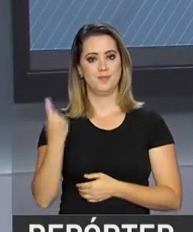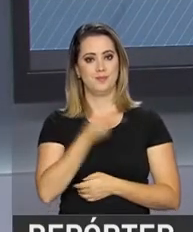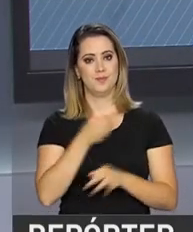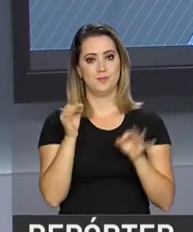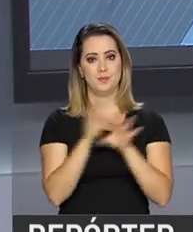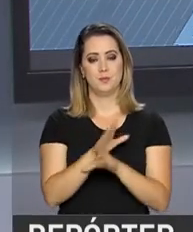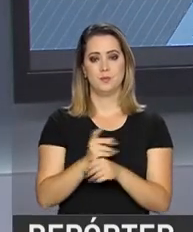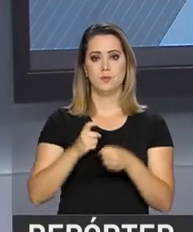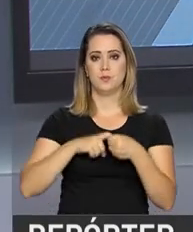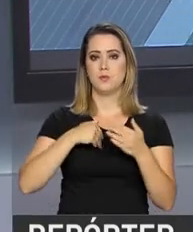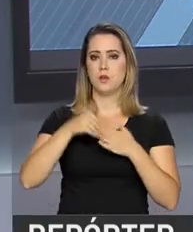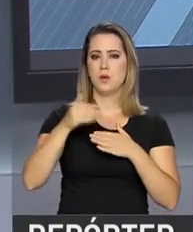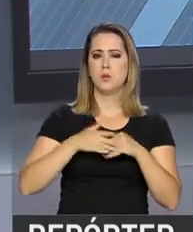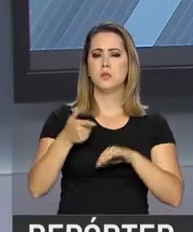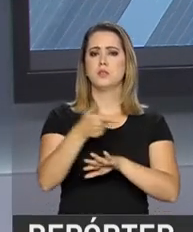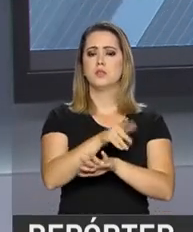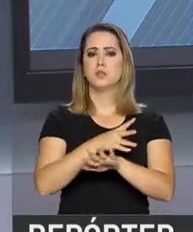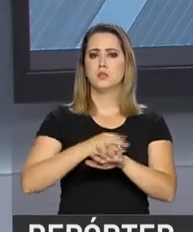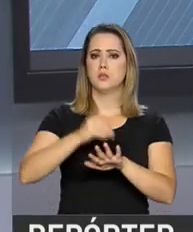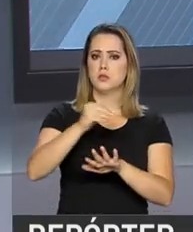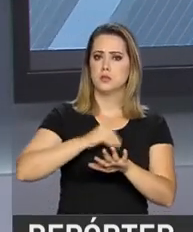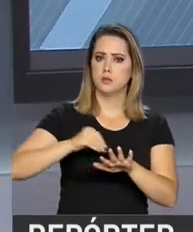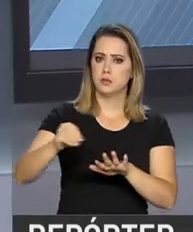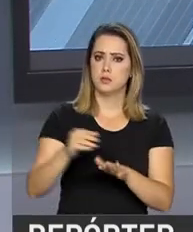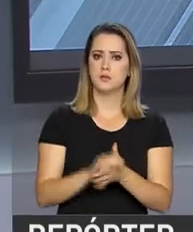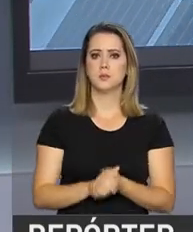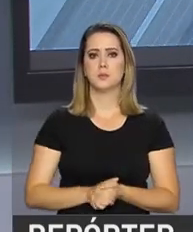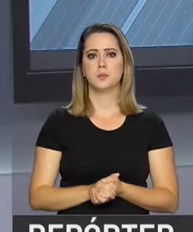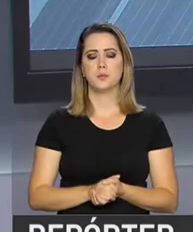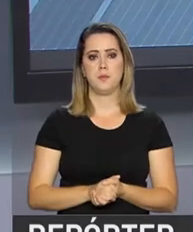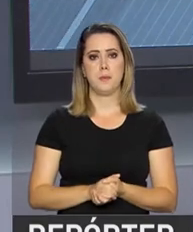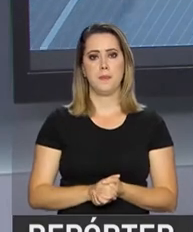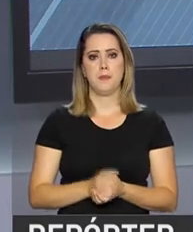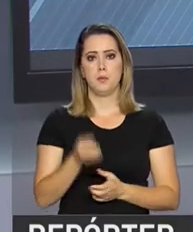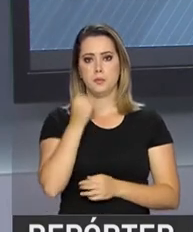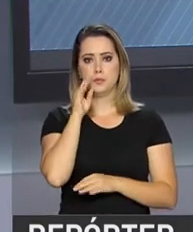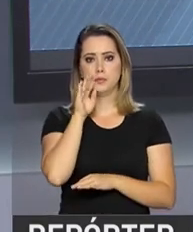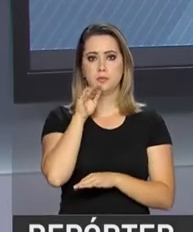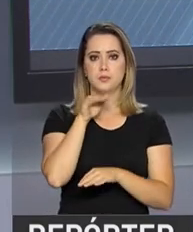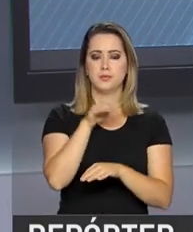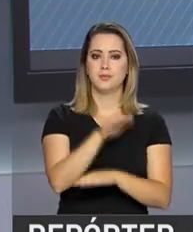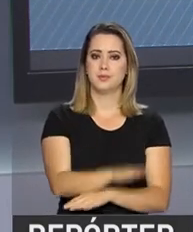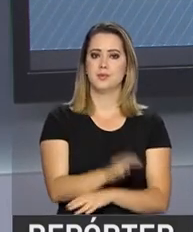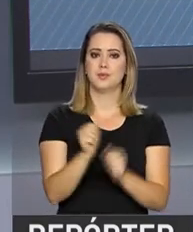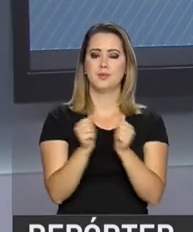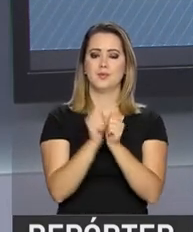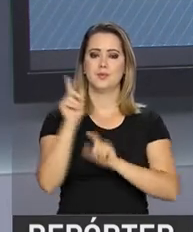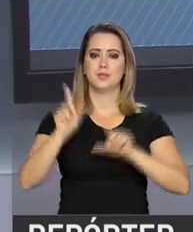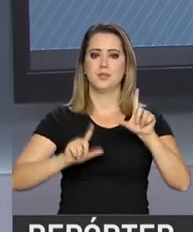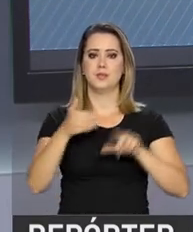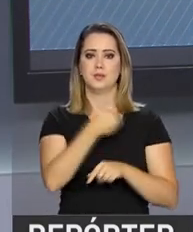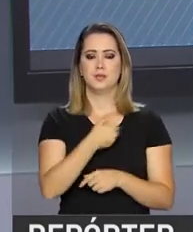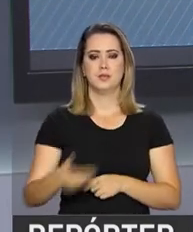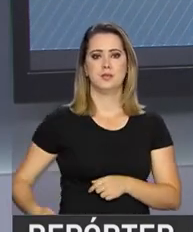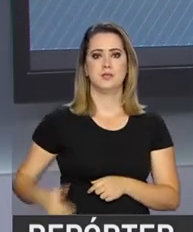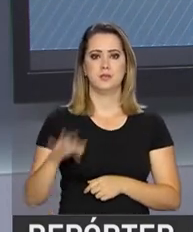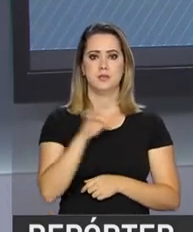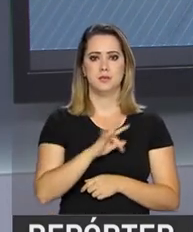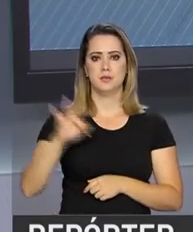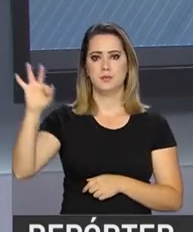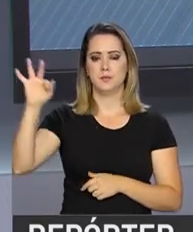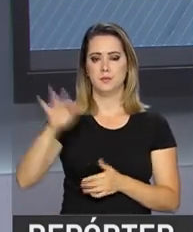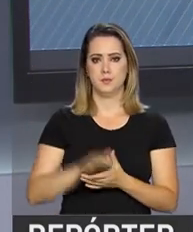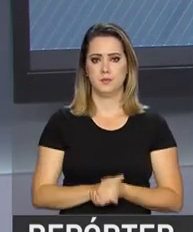ficamos por aqui voltamos a qualquer momento com outras informações uma boa tarde pra você continue com a gente na nbr